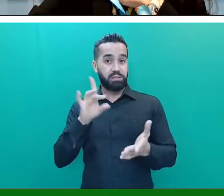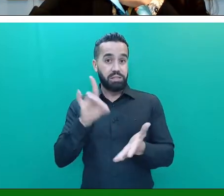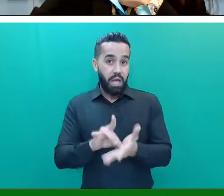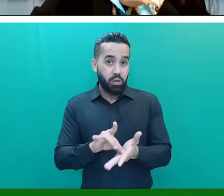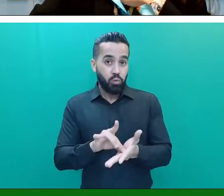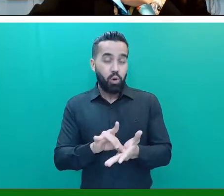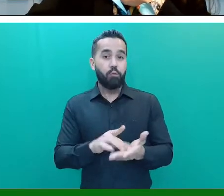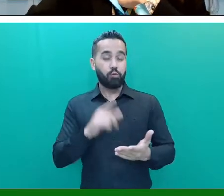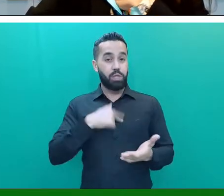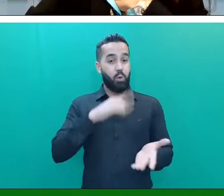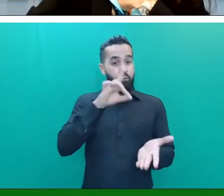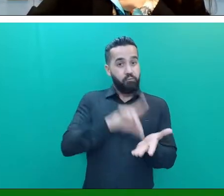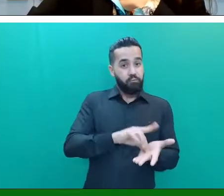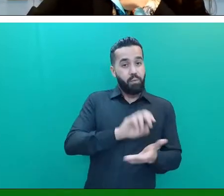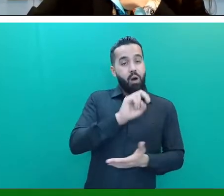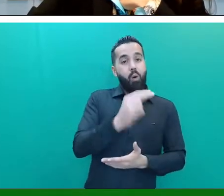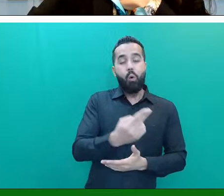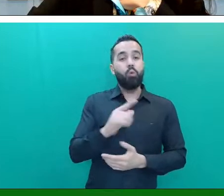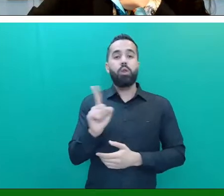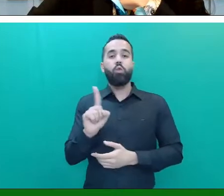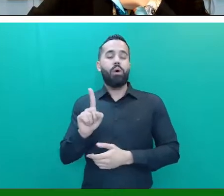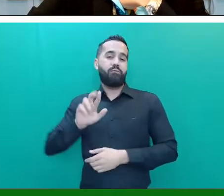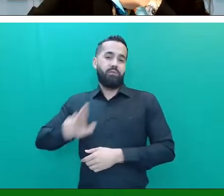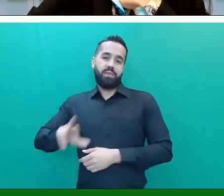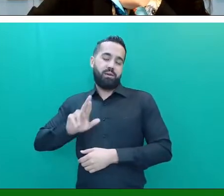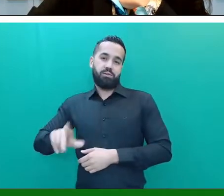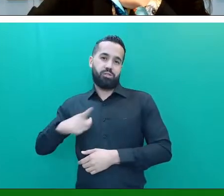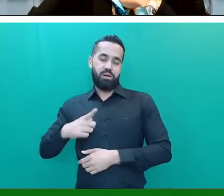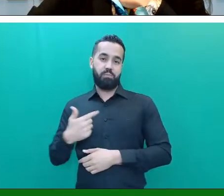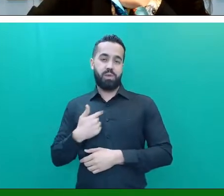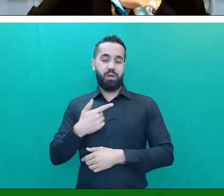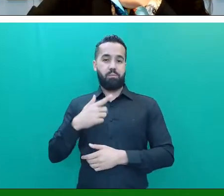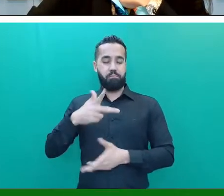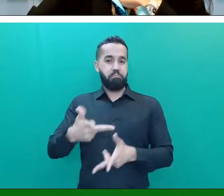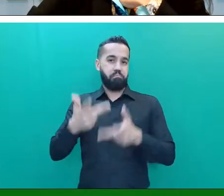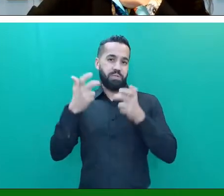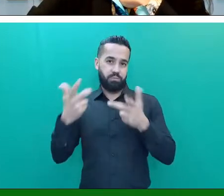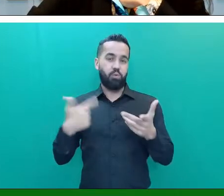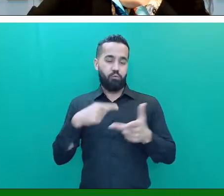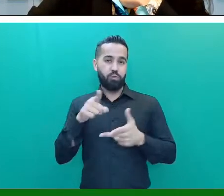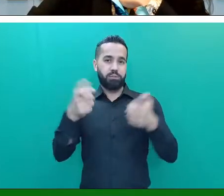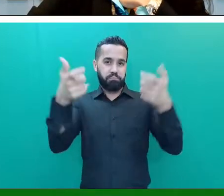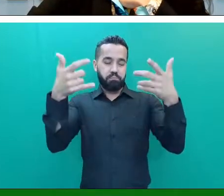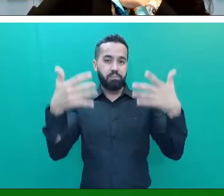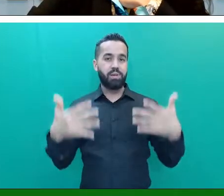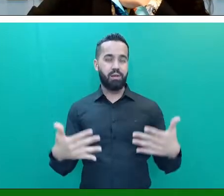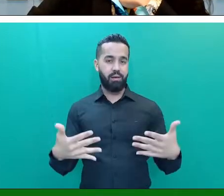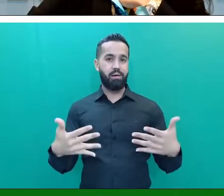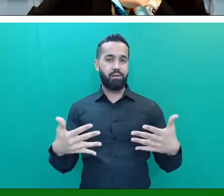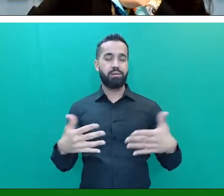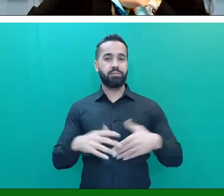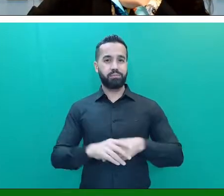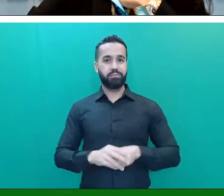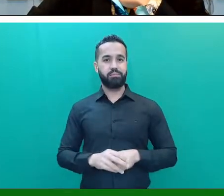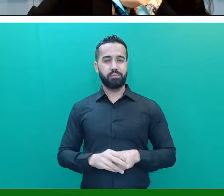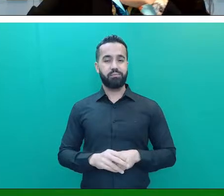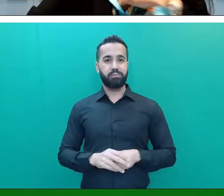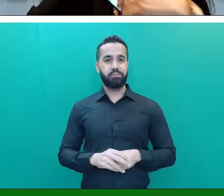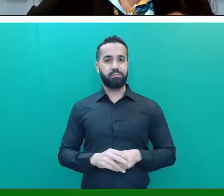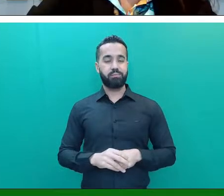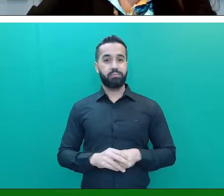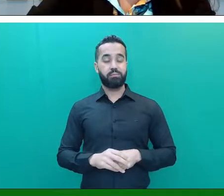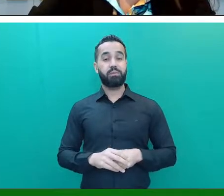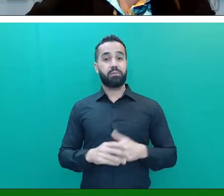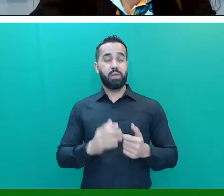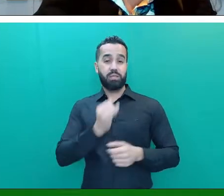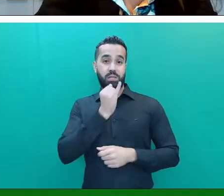no mundo acadêmico havia uma imagem e no mundo da rua, digamos assim, havia outra. Quer dizer, na rua, o surdo